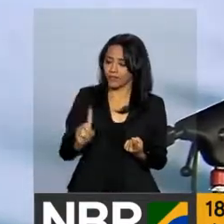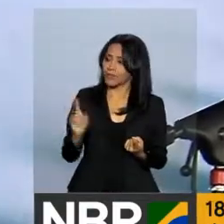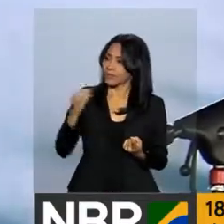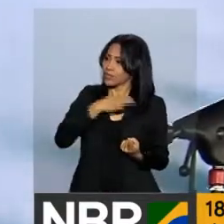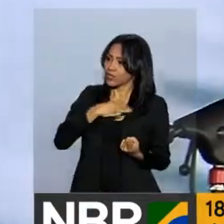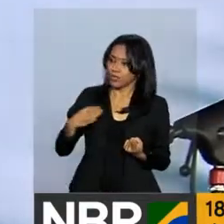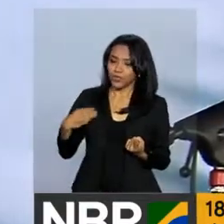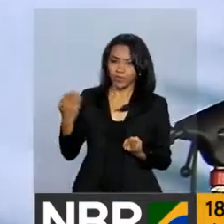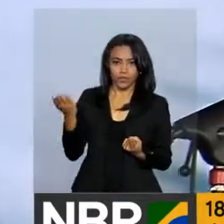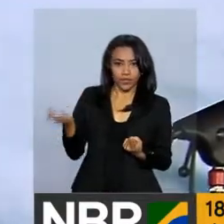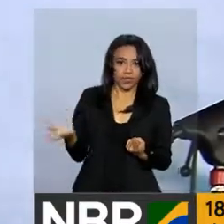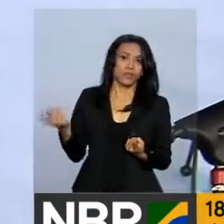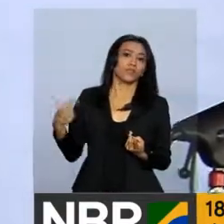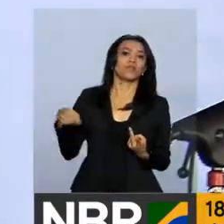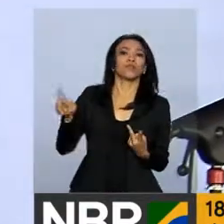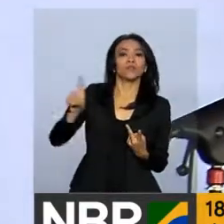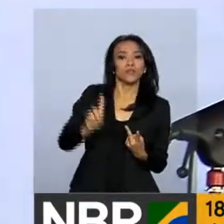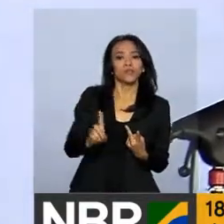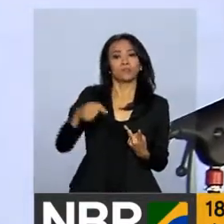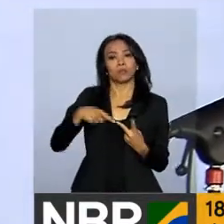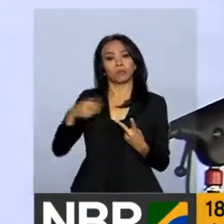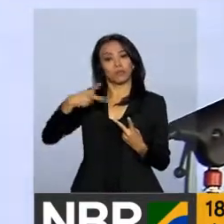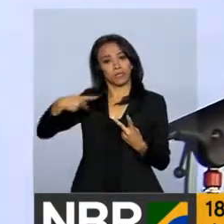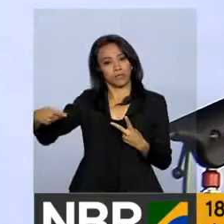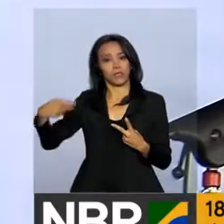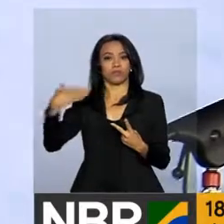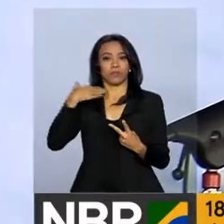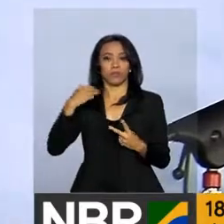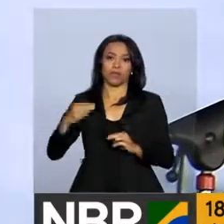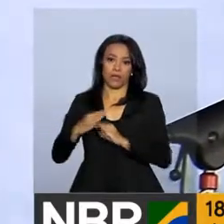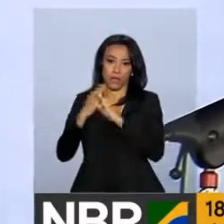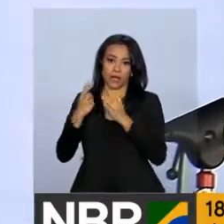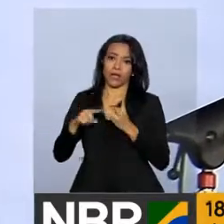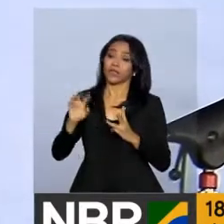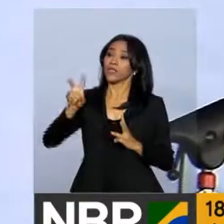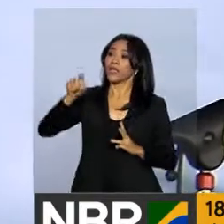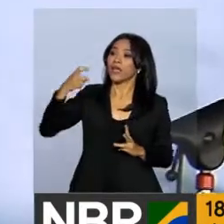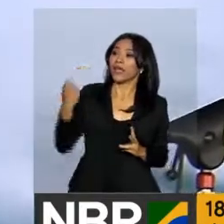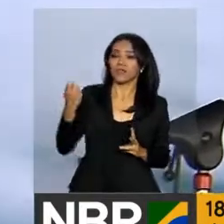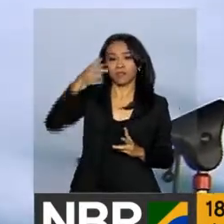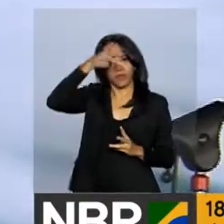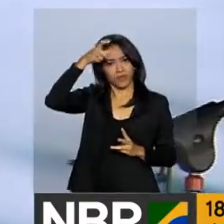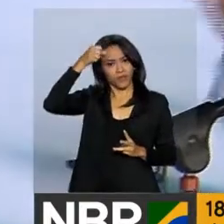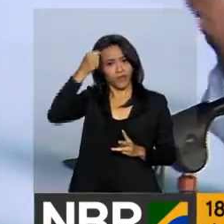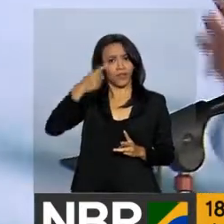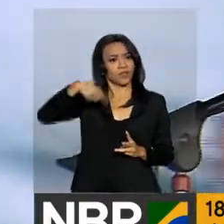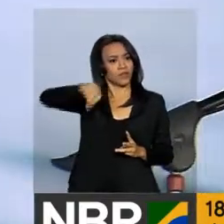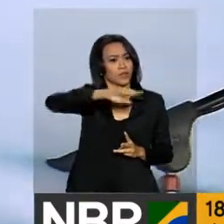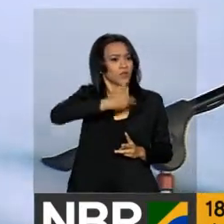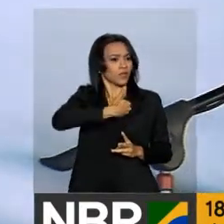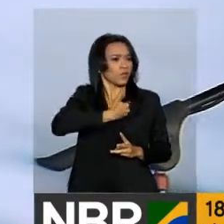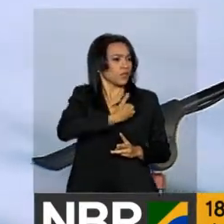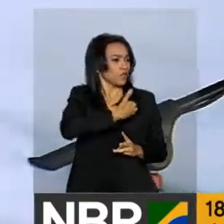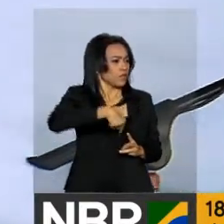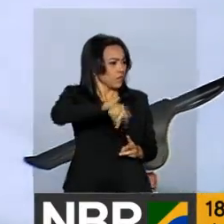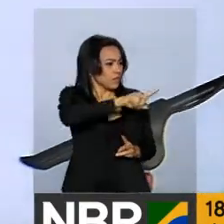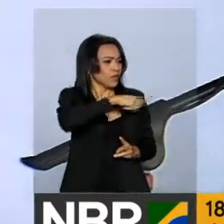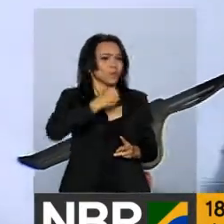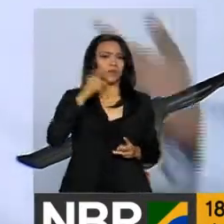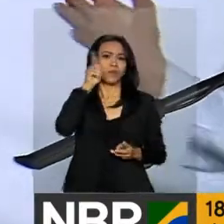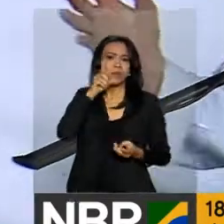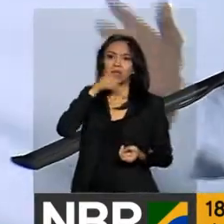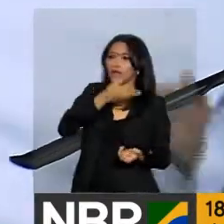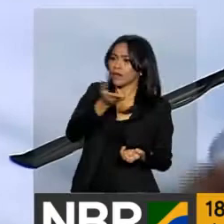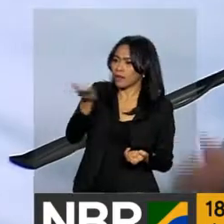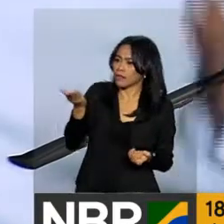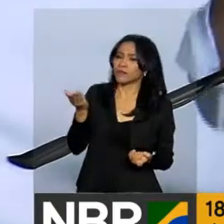amigos, Nelson da Caixa Econômica, nós sabemos, a ex-prefeito, os amigos todos, ex-colega meu do parlamento, não